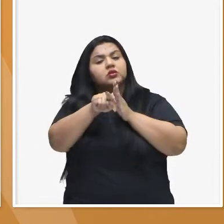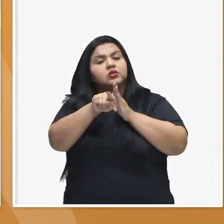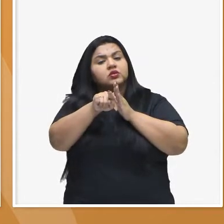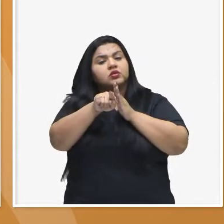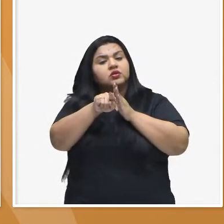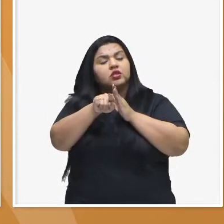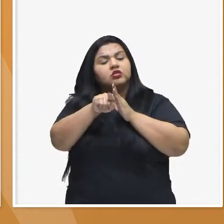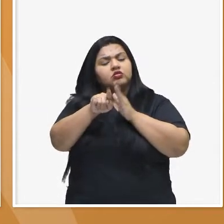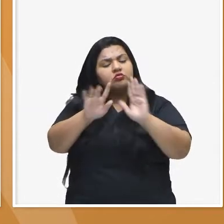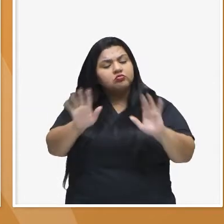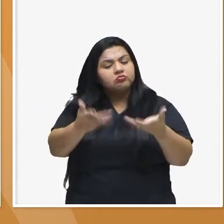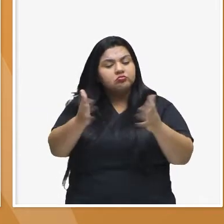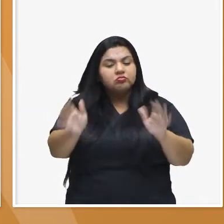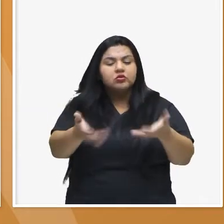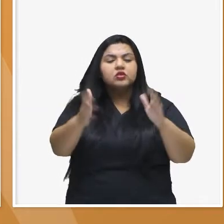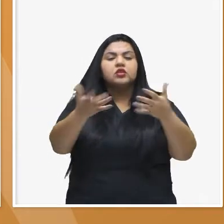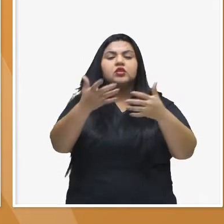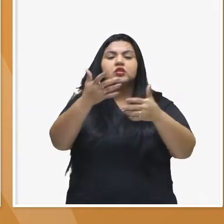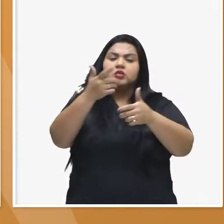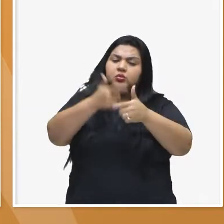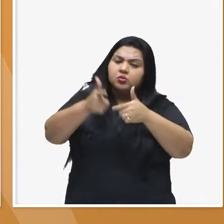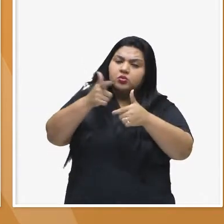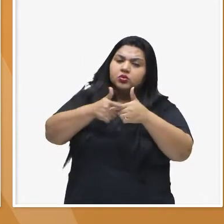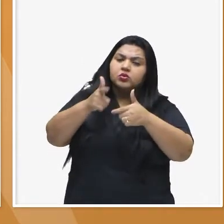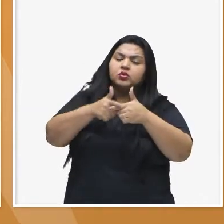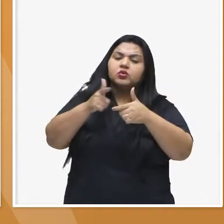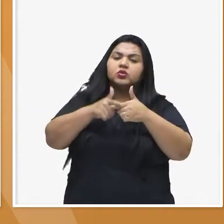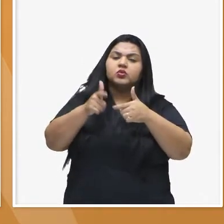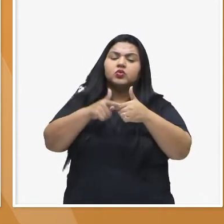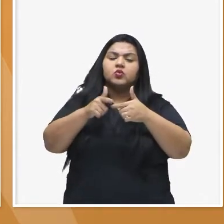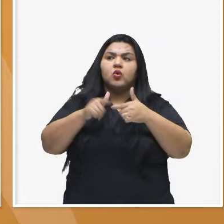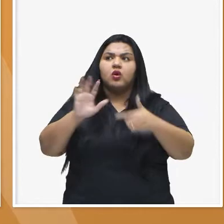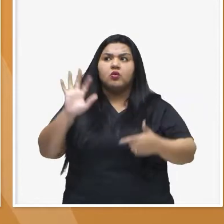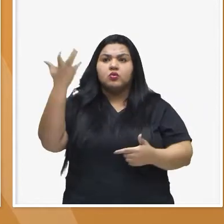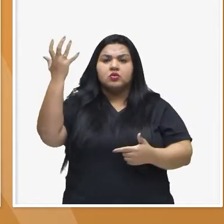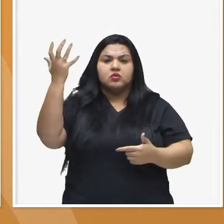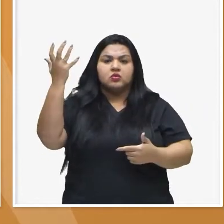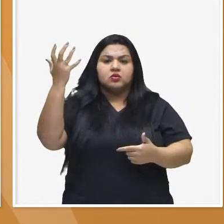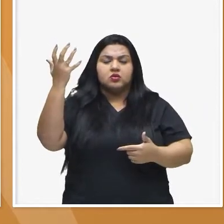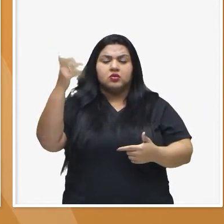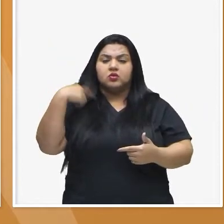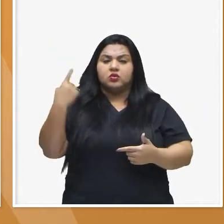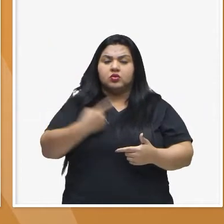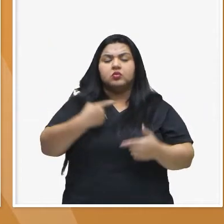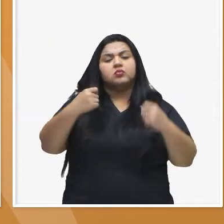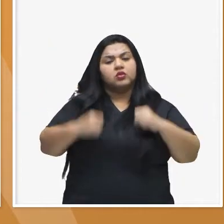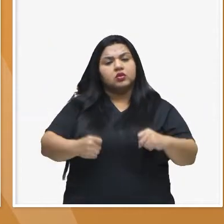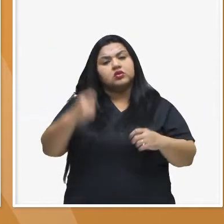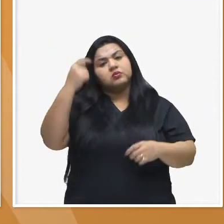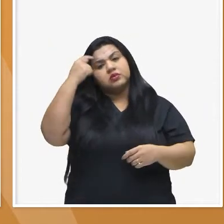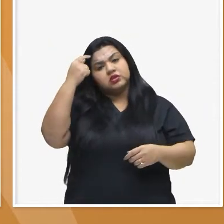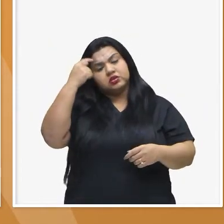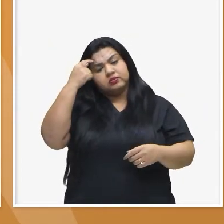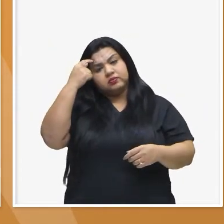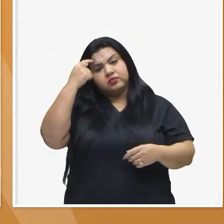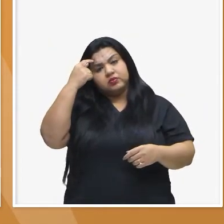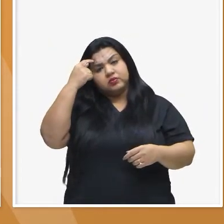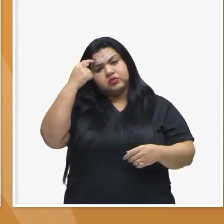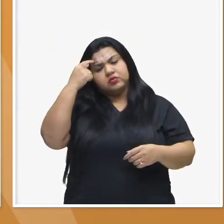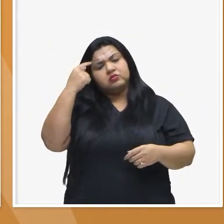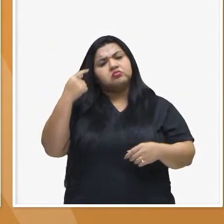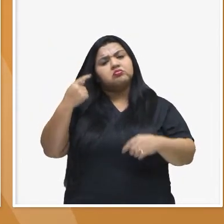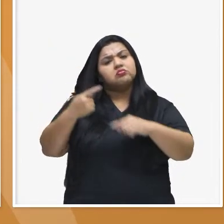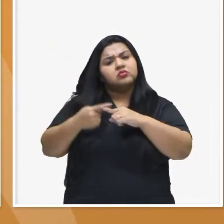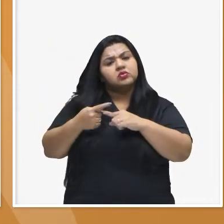nos instigar, né? Nos problematizar uma situação para que a gente possa pensar sobre isso, né? Afinal de